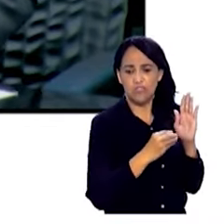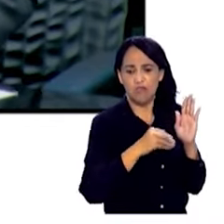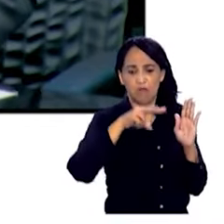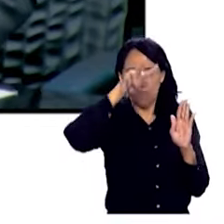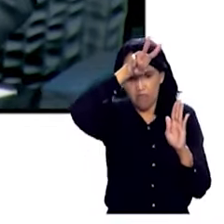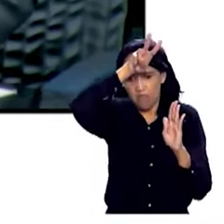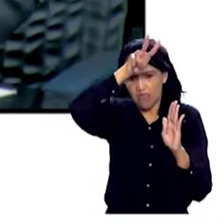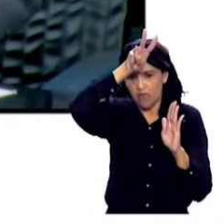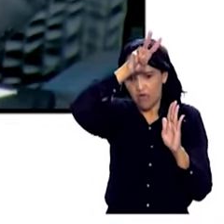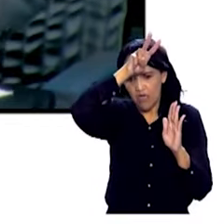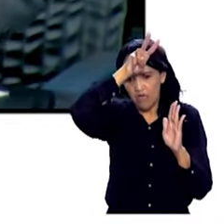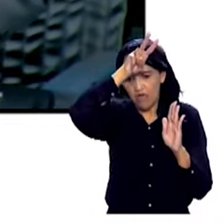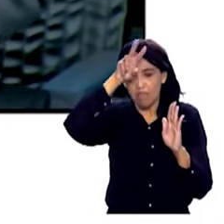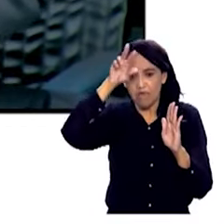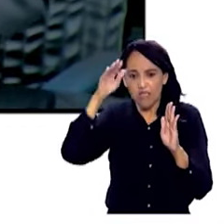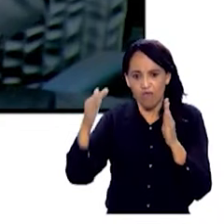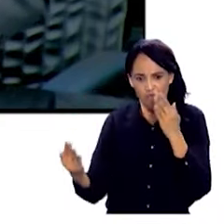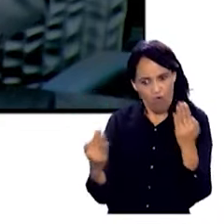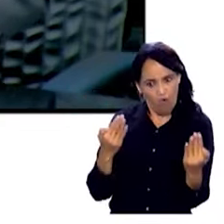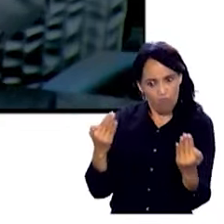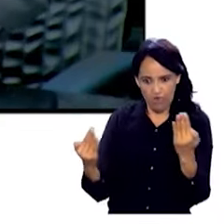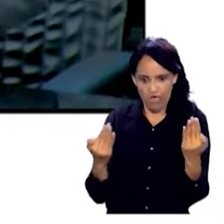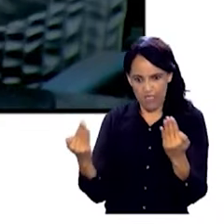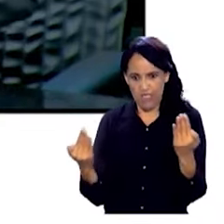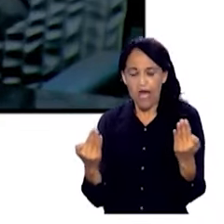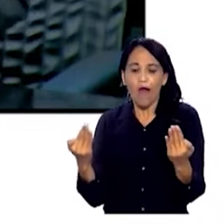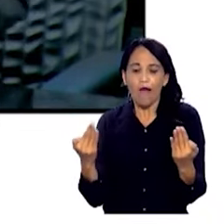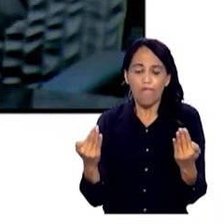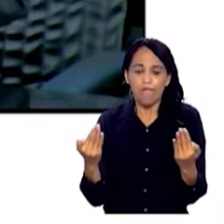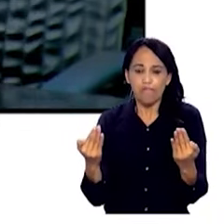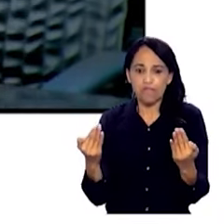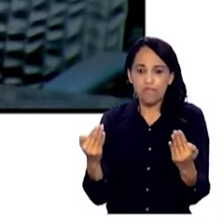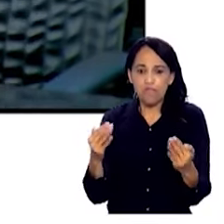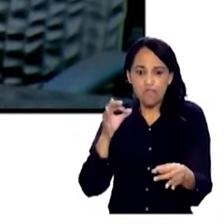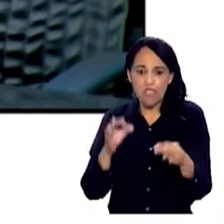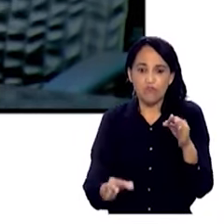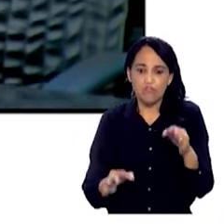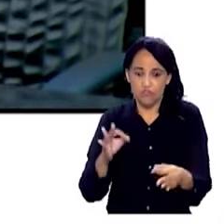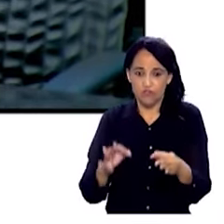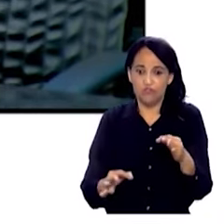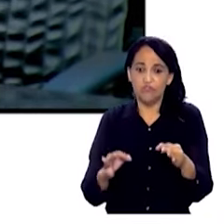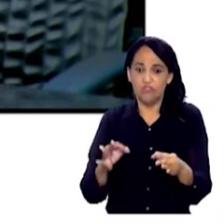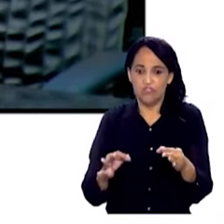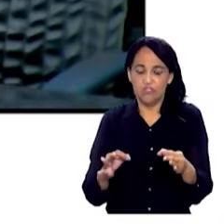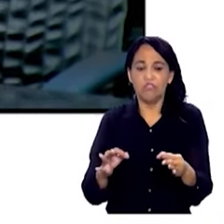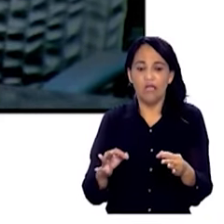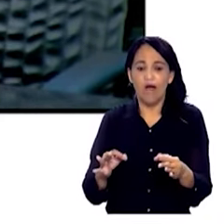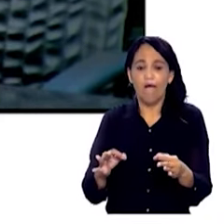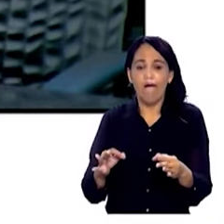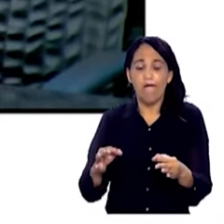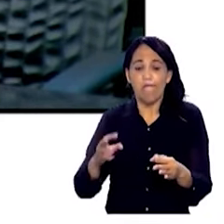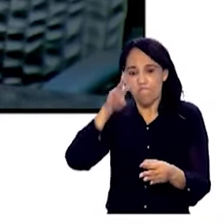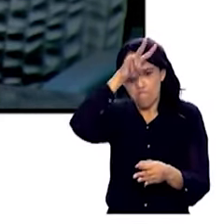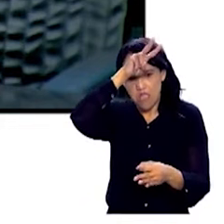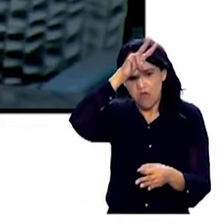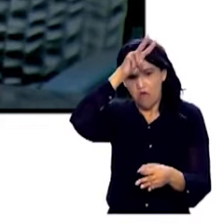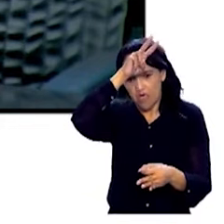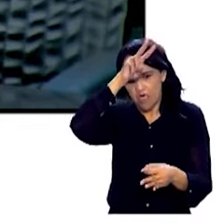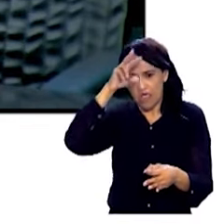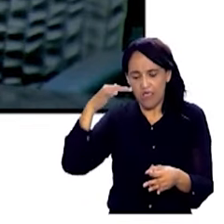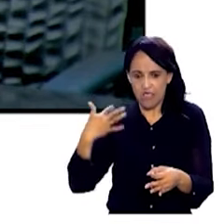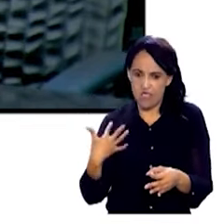brasileira peruana e Argentina eh e antes de de entrar nisso acho que uma chave